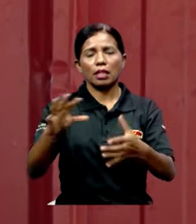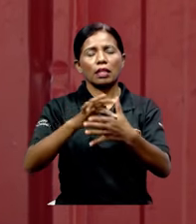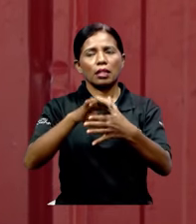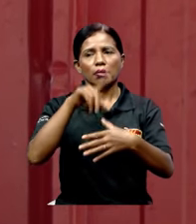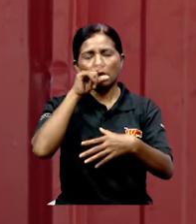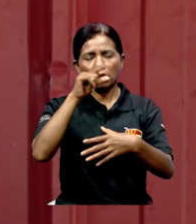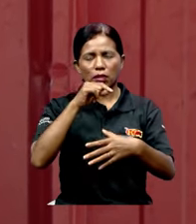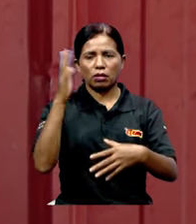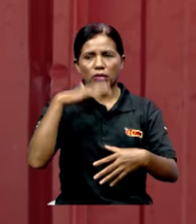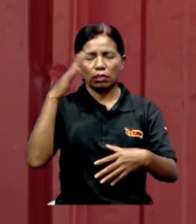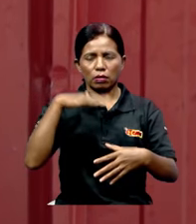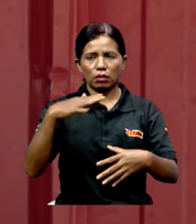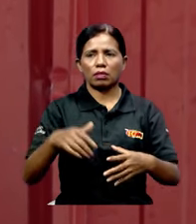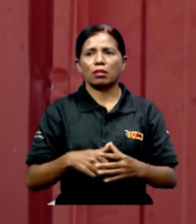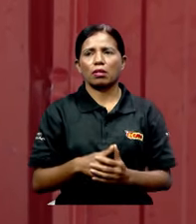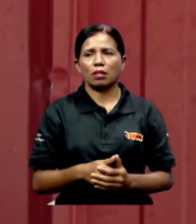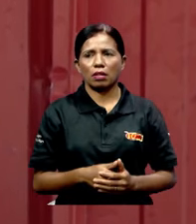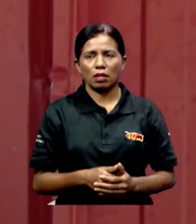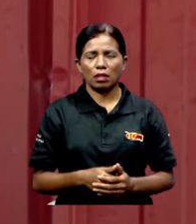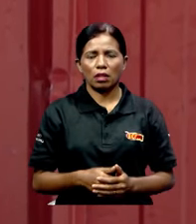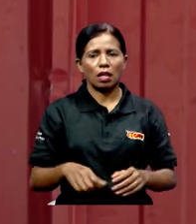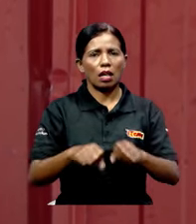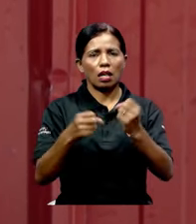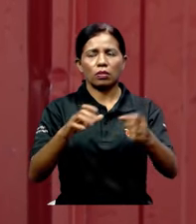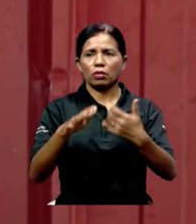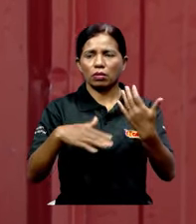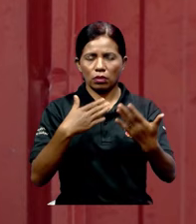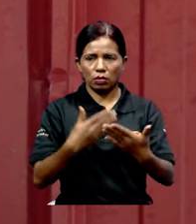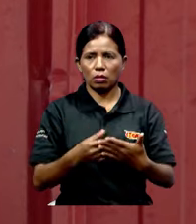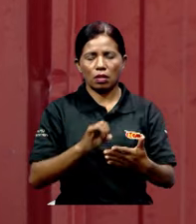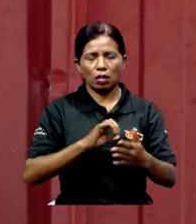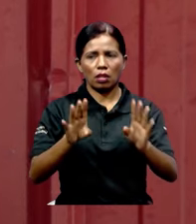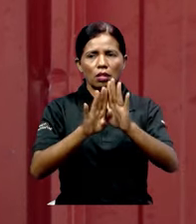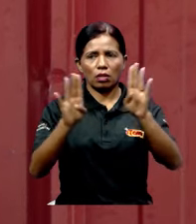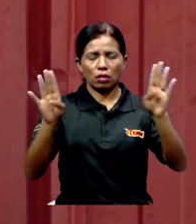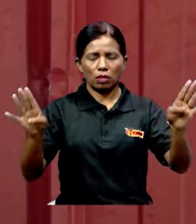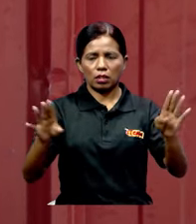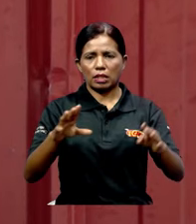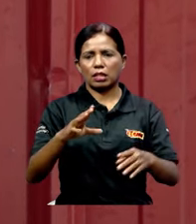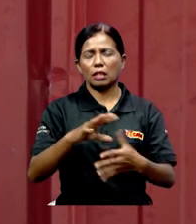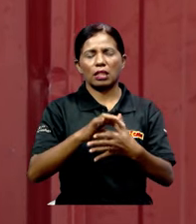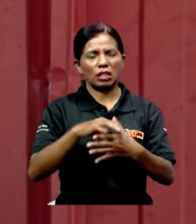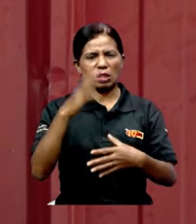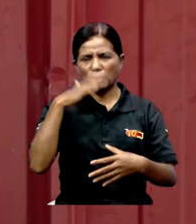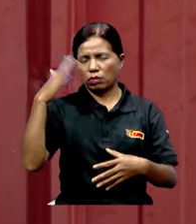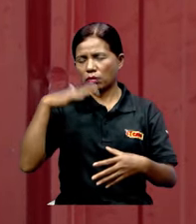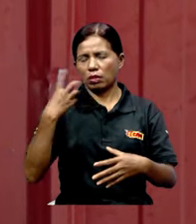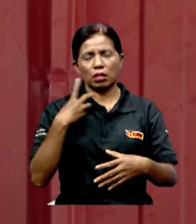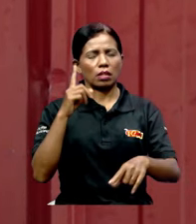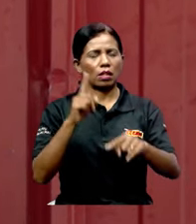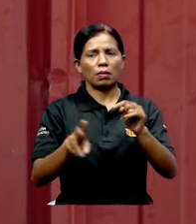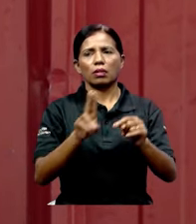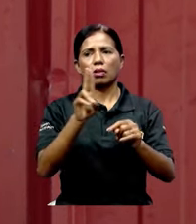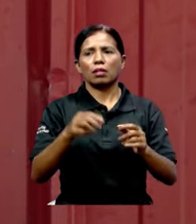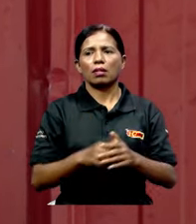dois los plastik na kle so tu plastik dois los halo ke ba na ne dois los itala itala be uza entang sedang entang